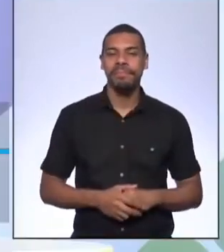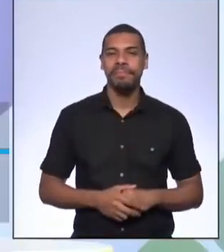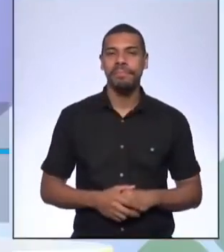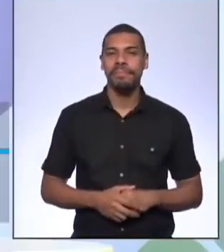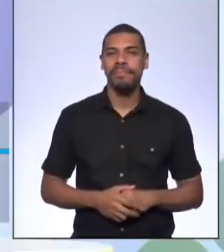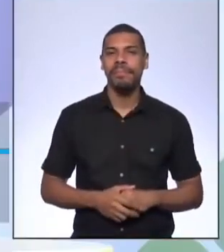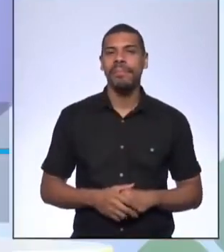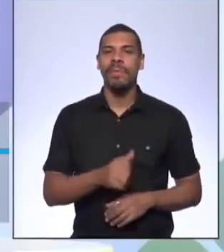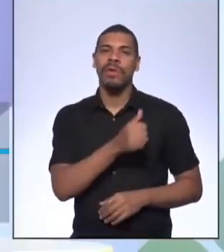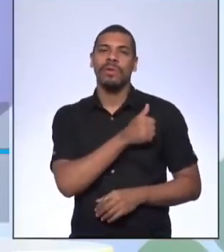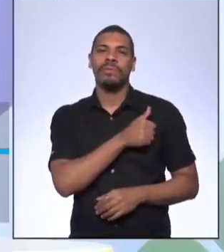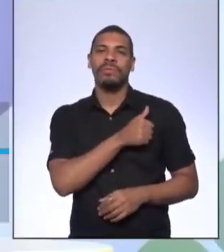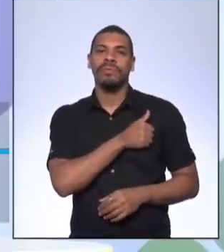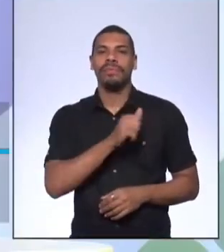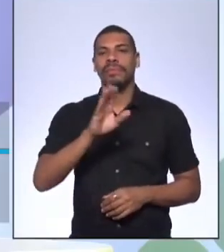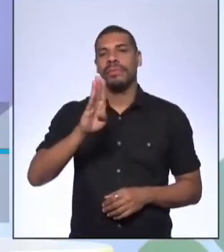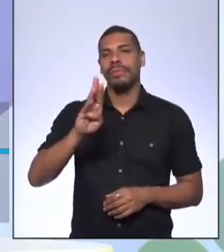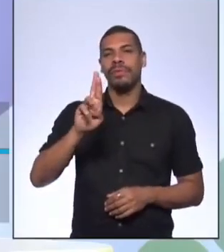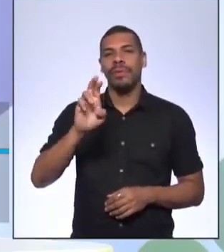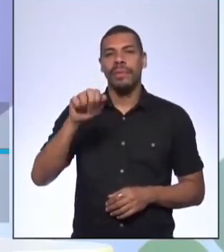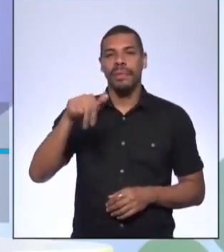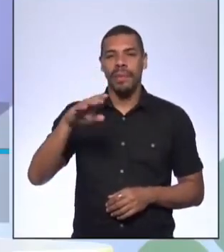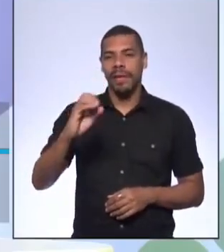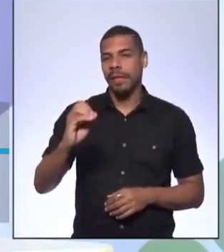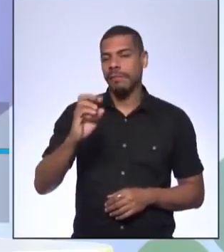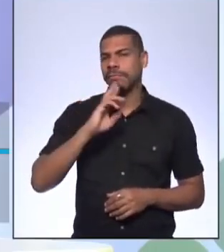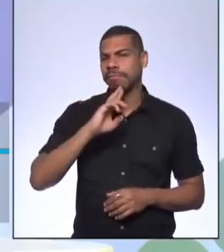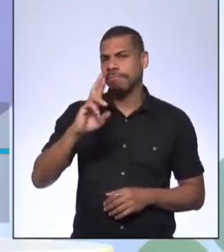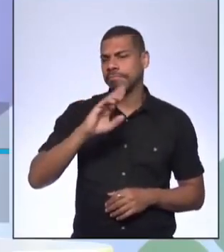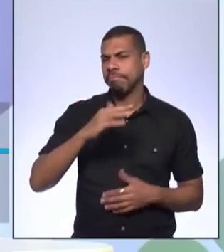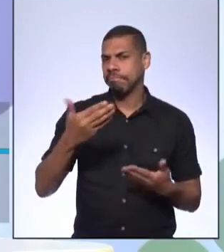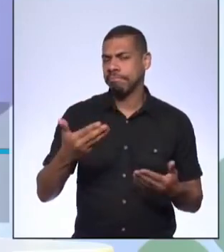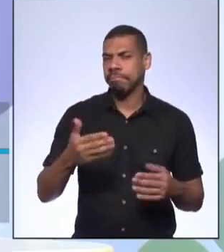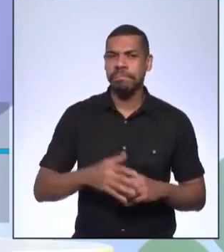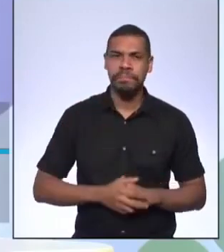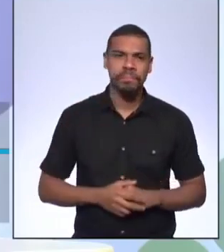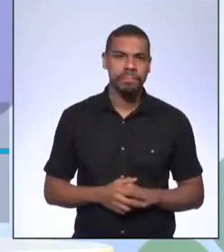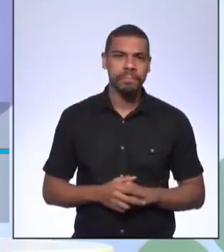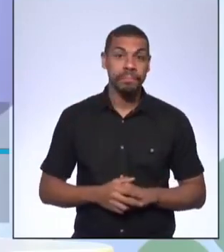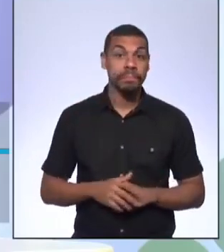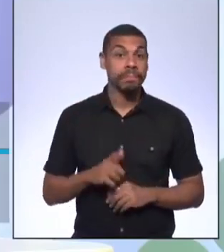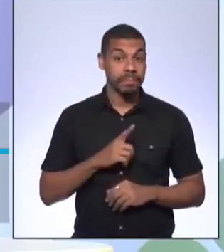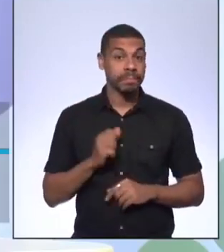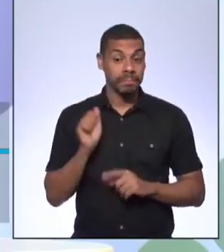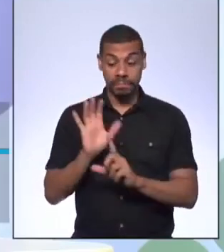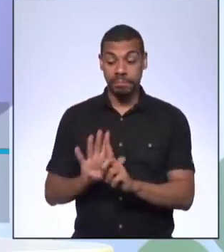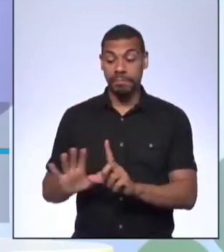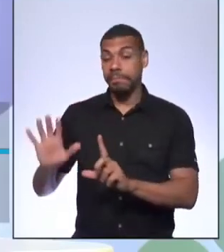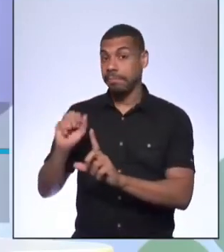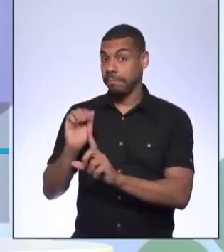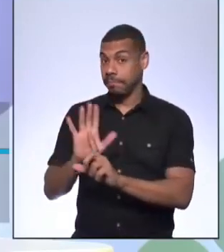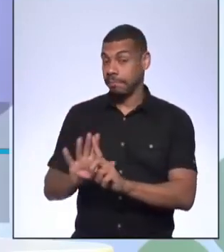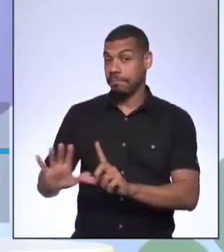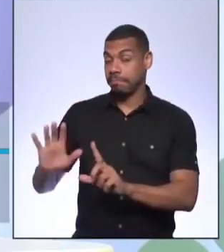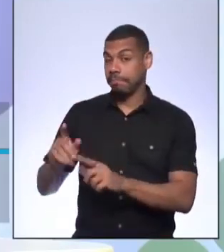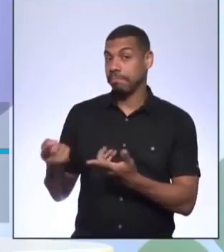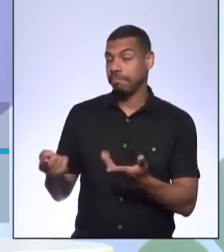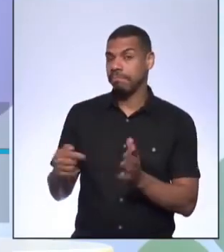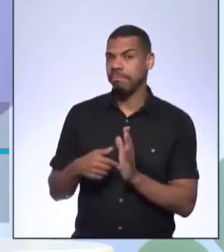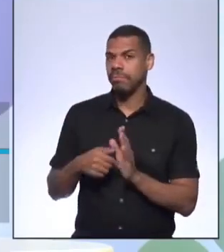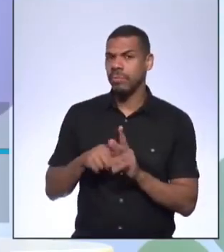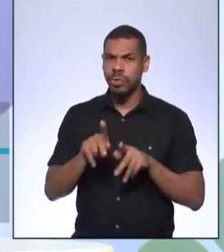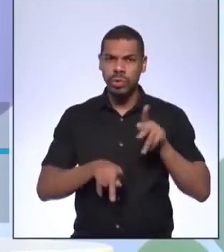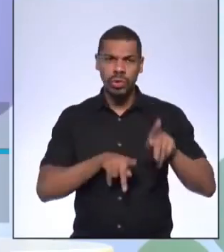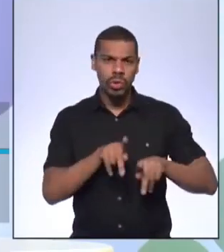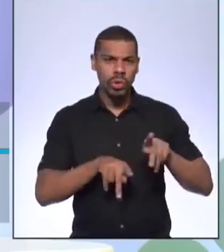o Breno Alves, ele respondeu da seguinte maneira, que a imagem representa ali que esse